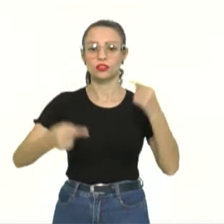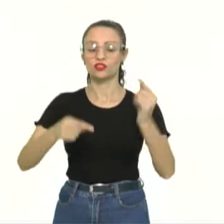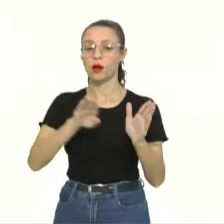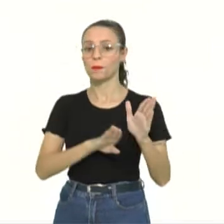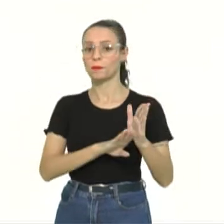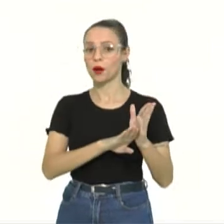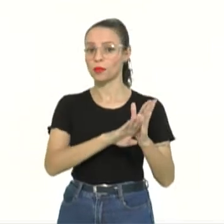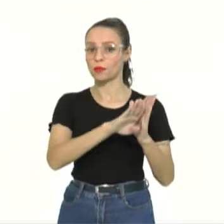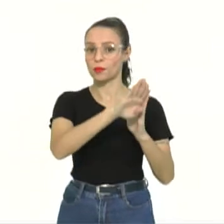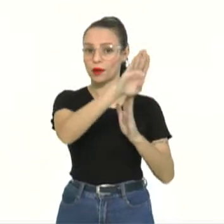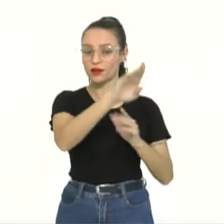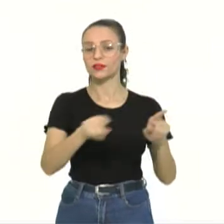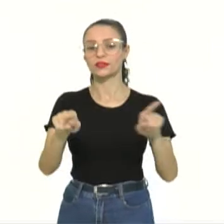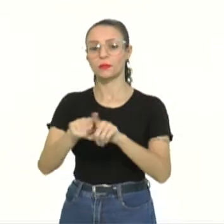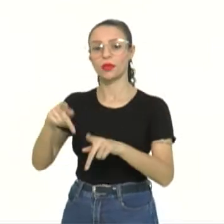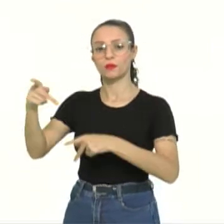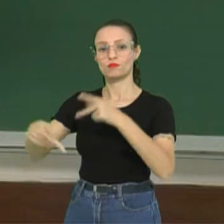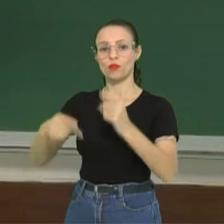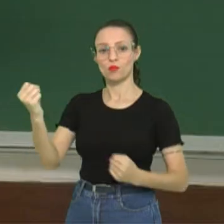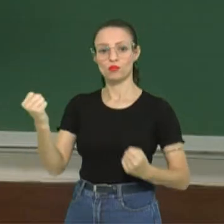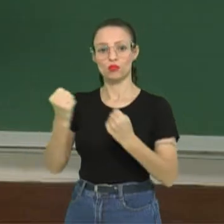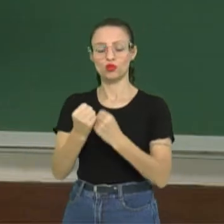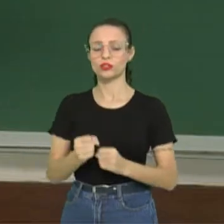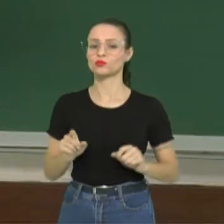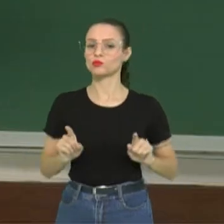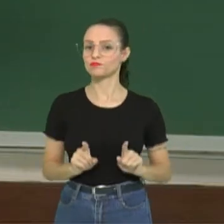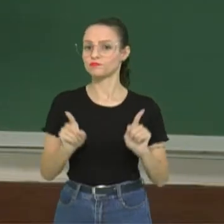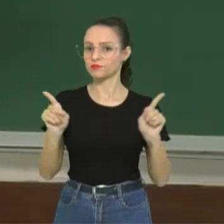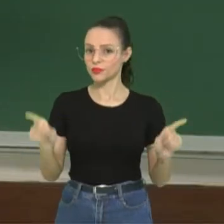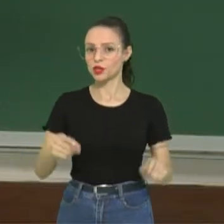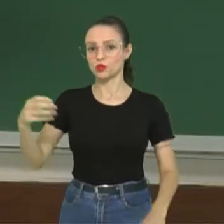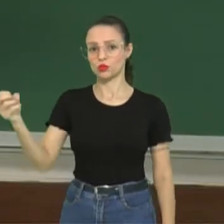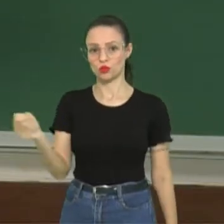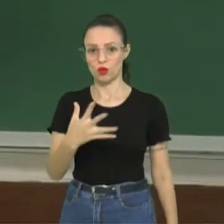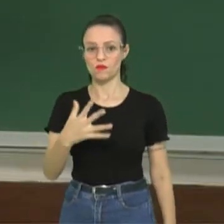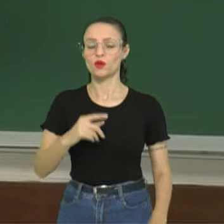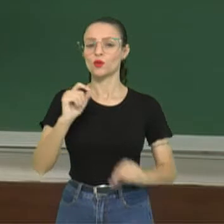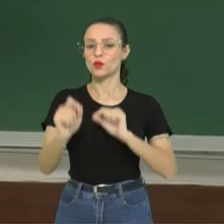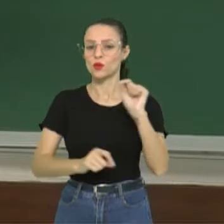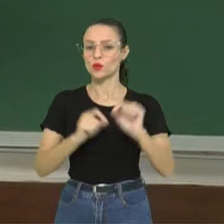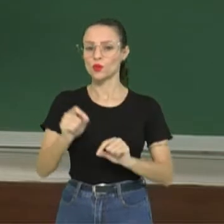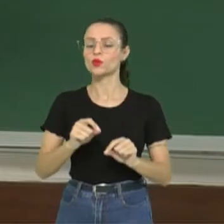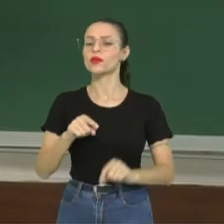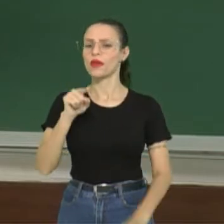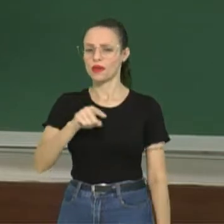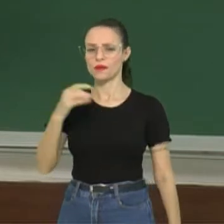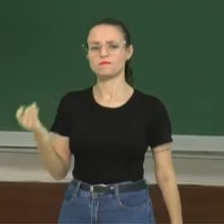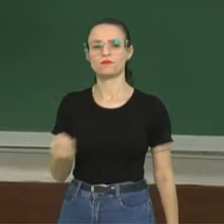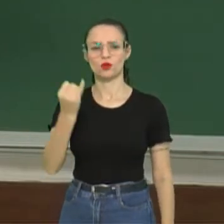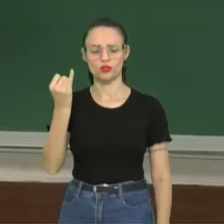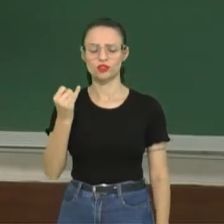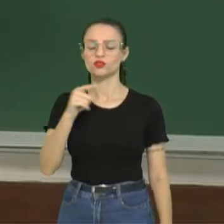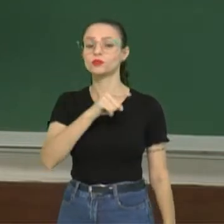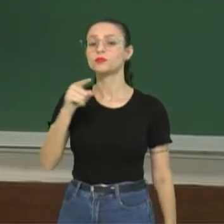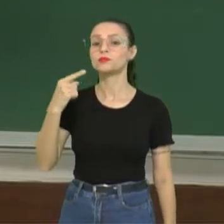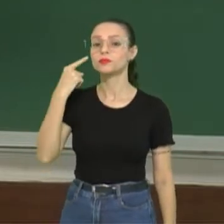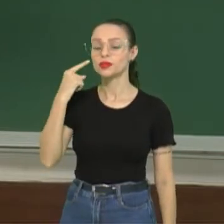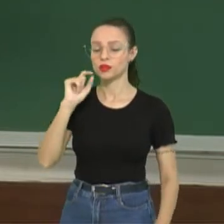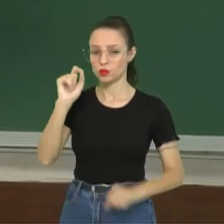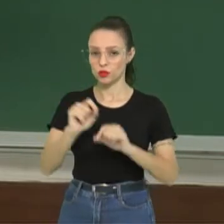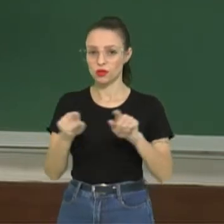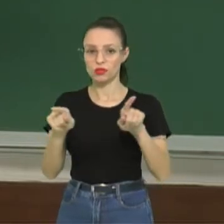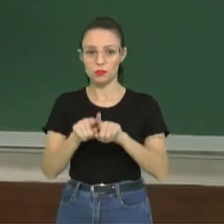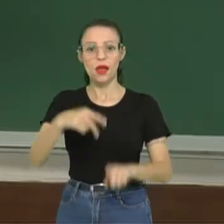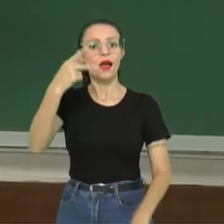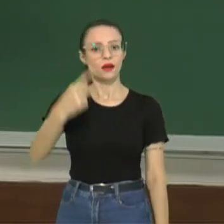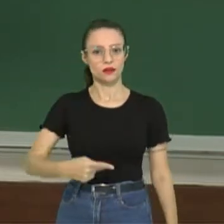progressismo e populismo são duas novas correntes são correntes importantes a gente vai pensar